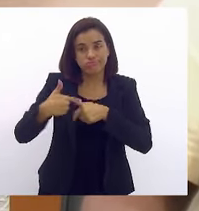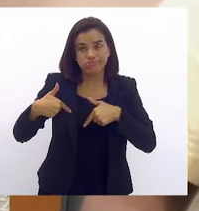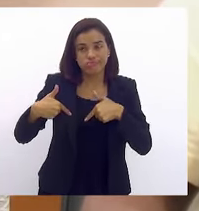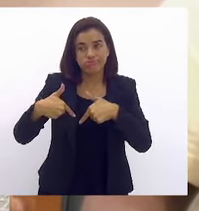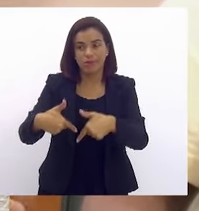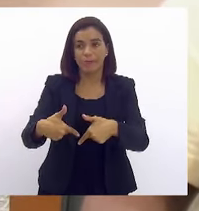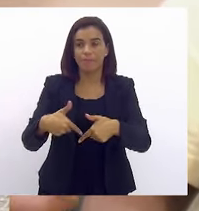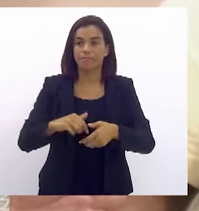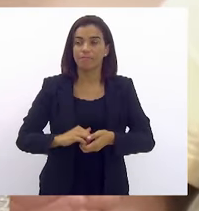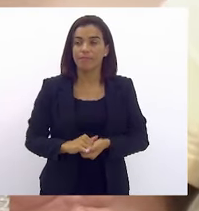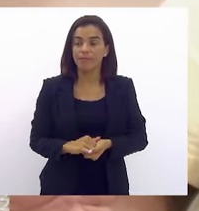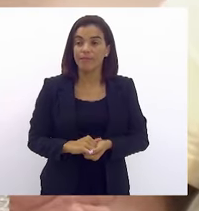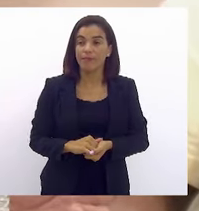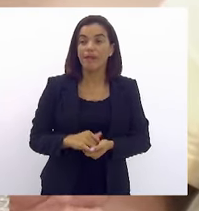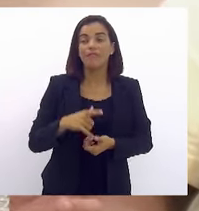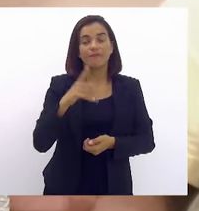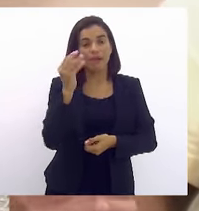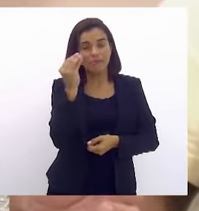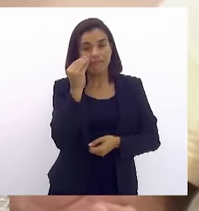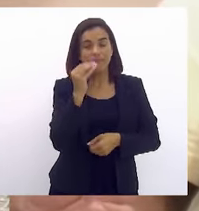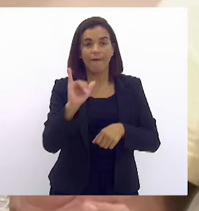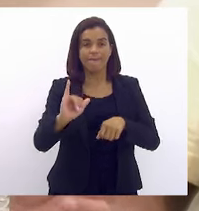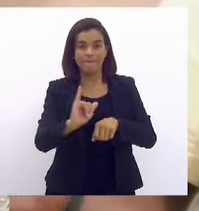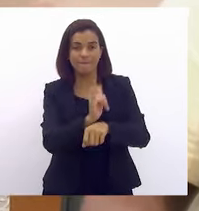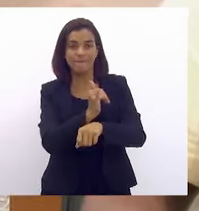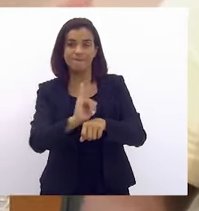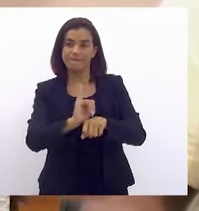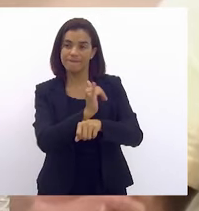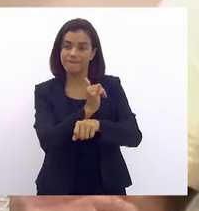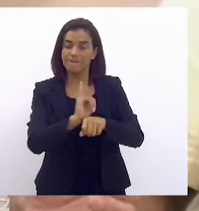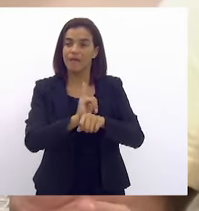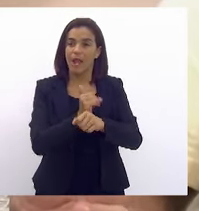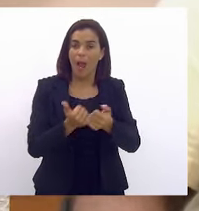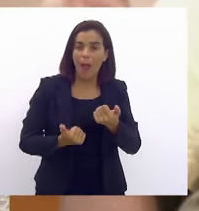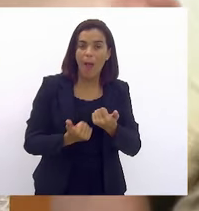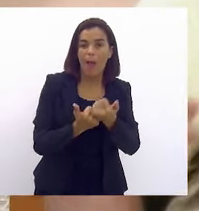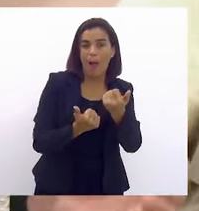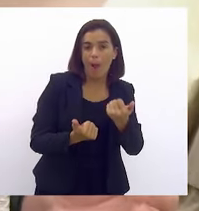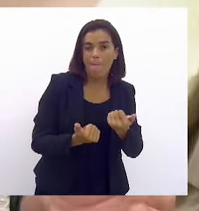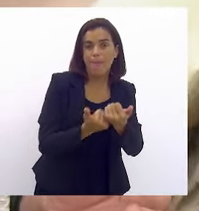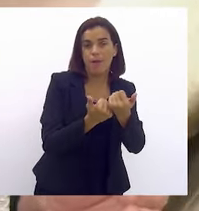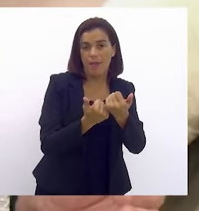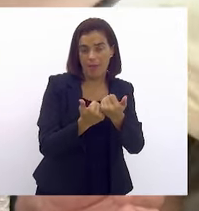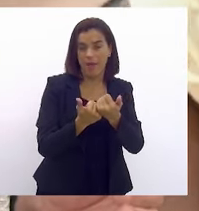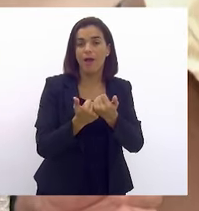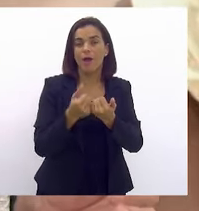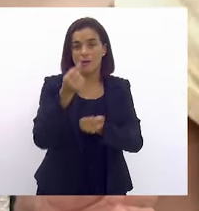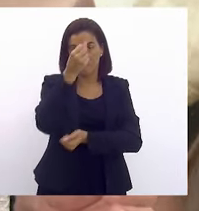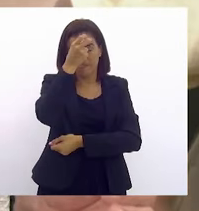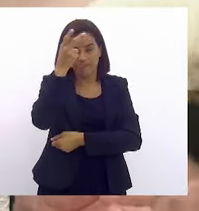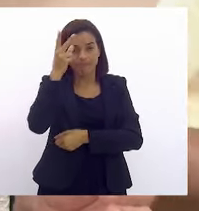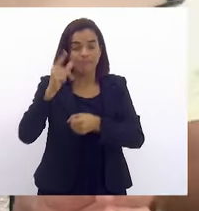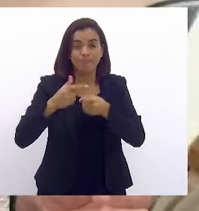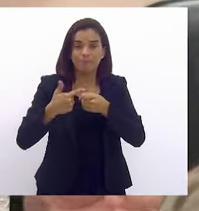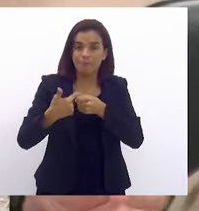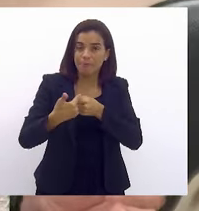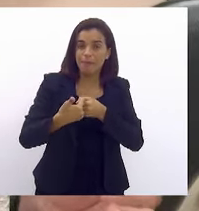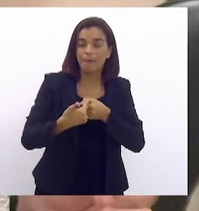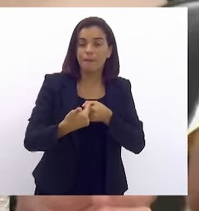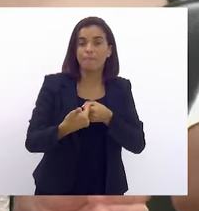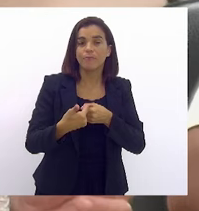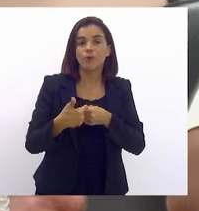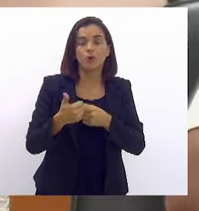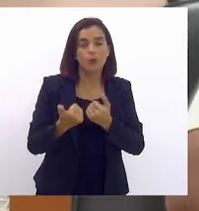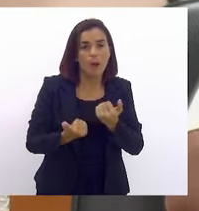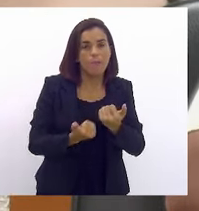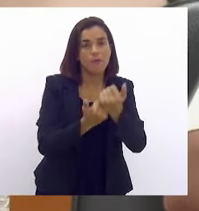e vai tentando apoiar o município, e acho que o INEA tem, e a Secretaria de Estado tem buscado apoiar os